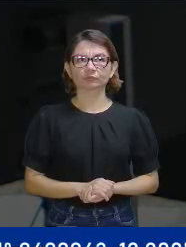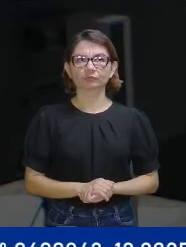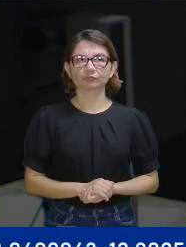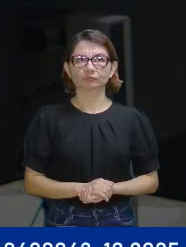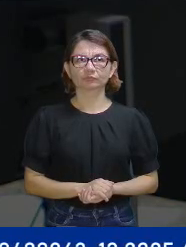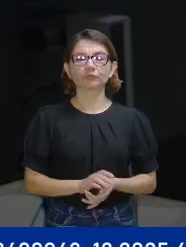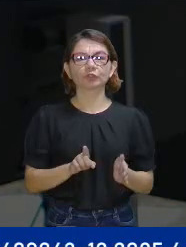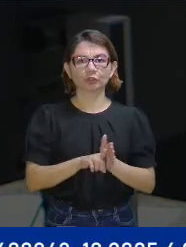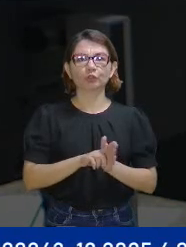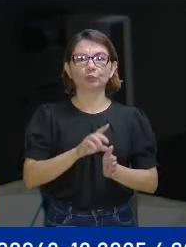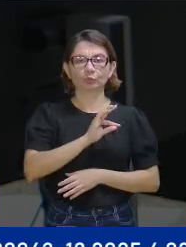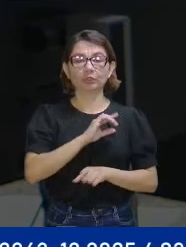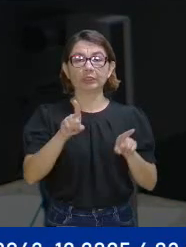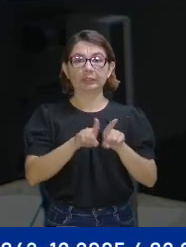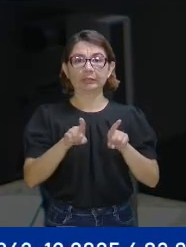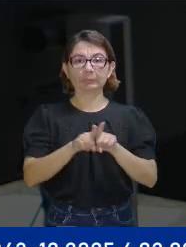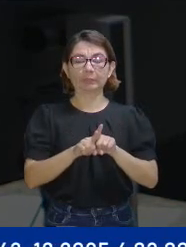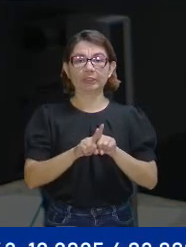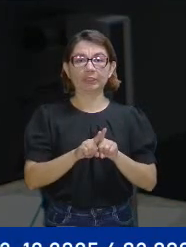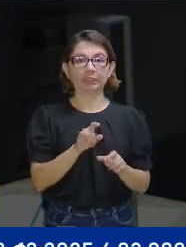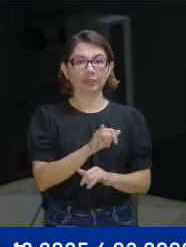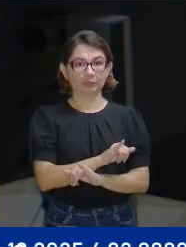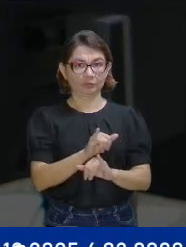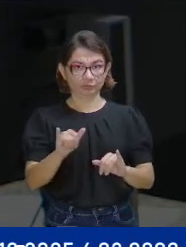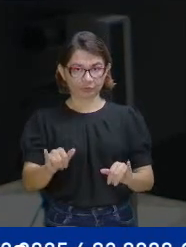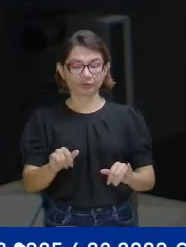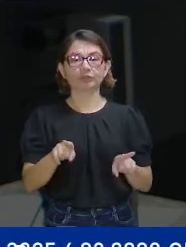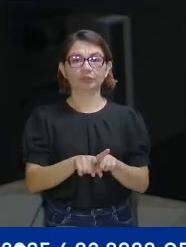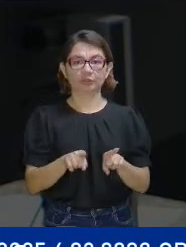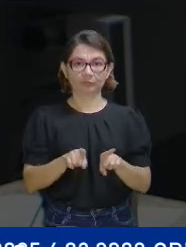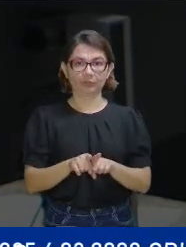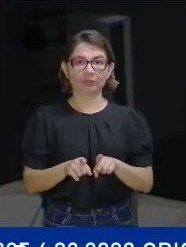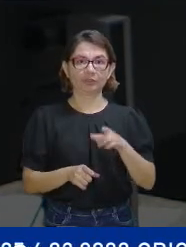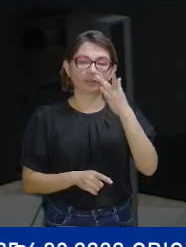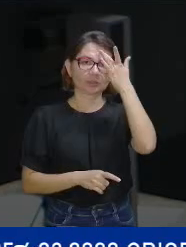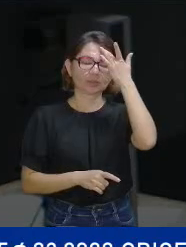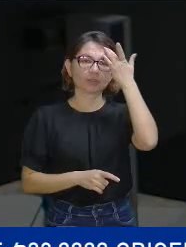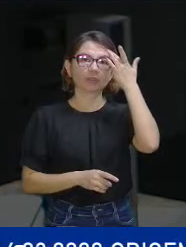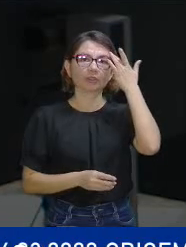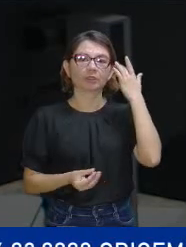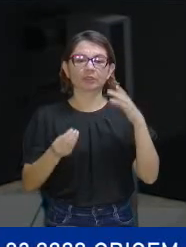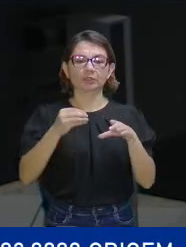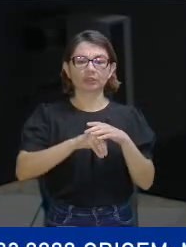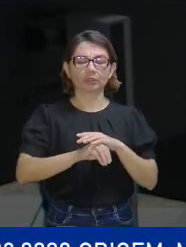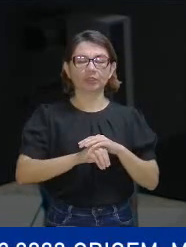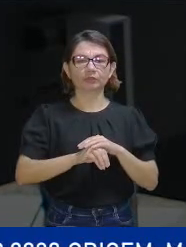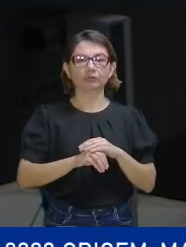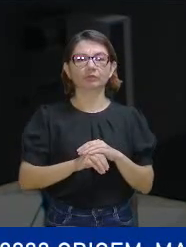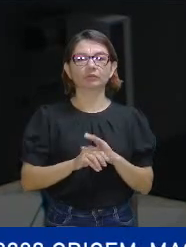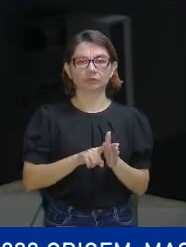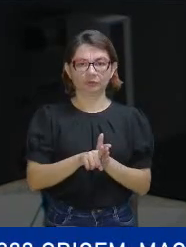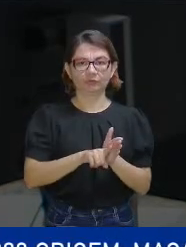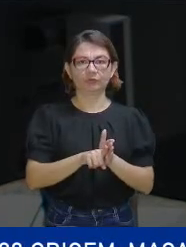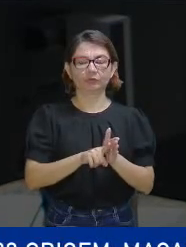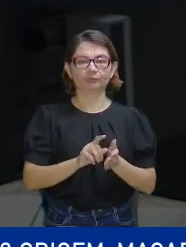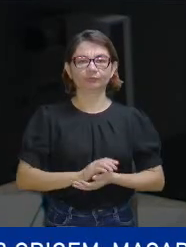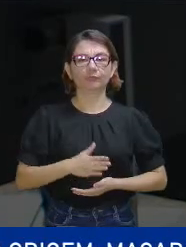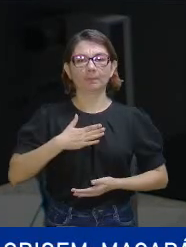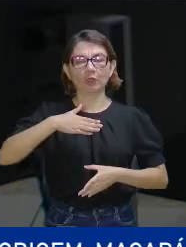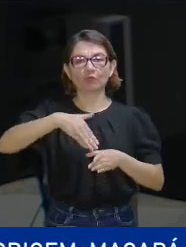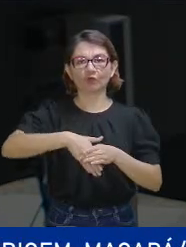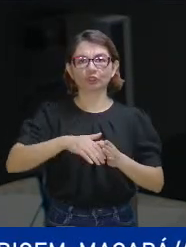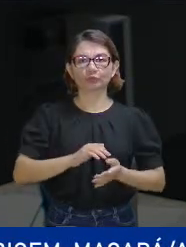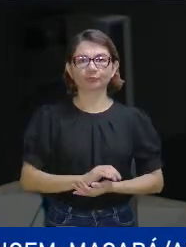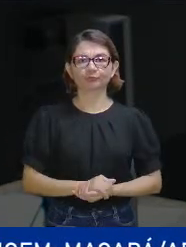policial, e a forma do recebimento da notícia de fato devidamente reduzidas a termo dentro do inquérito policial. É o meu voto, senhor